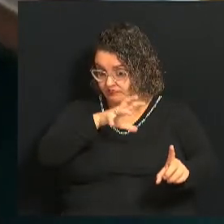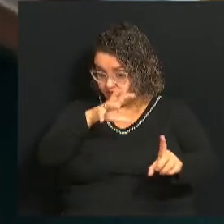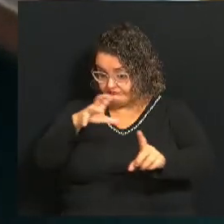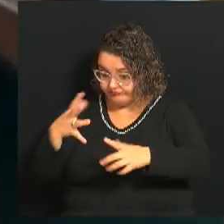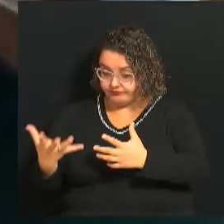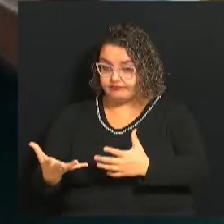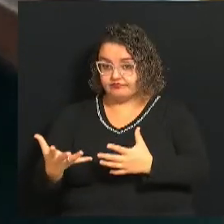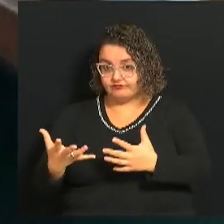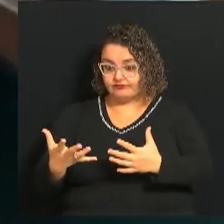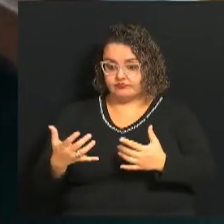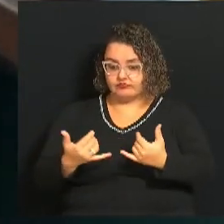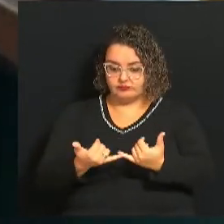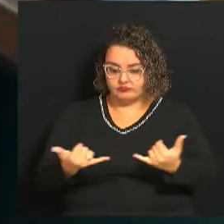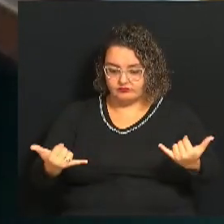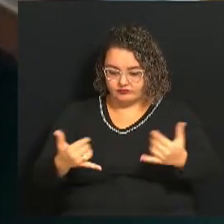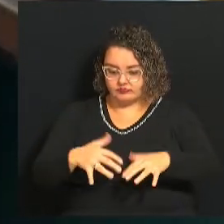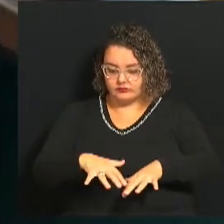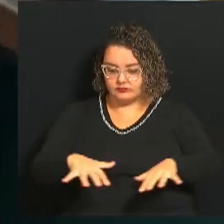fiação subterrânea.